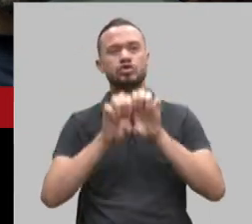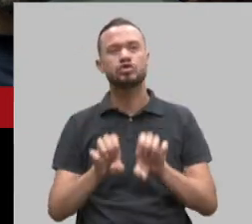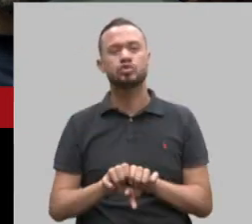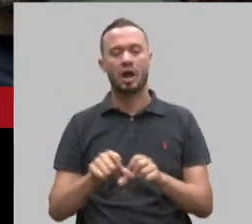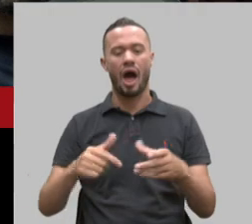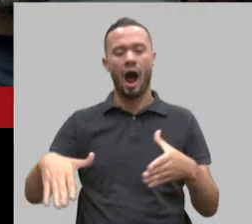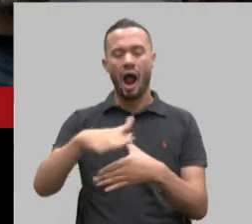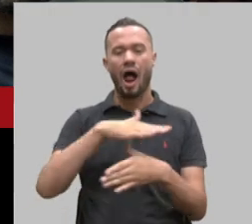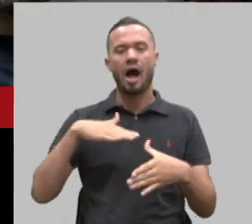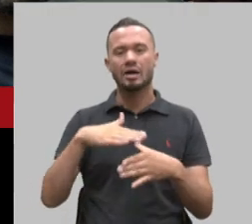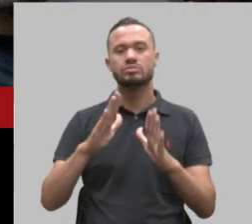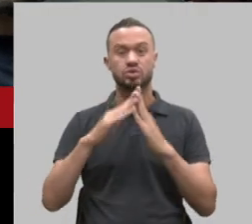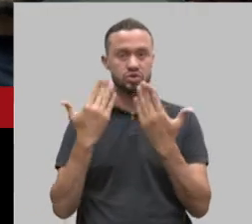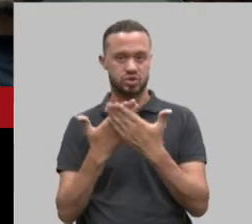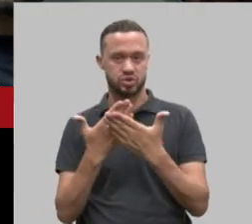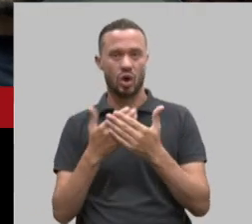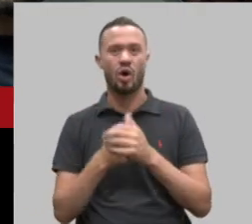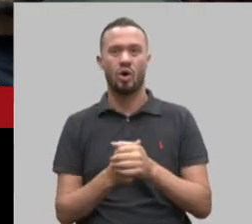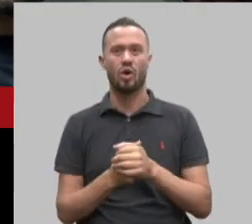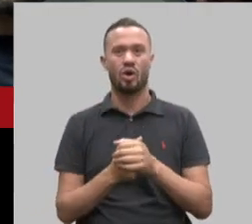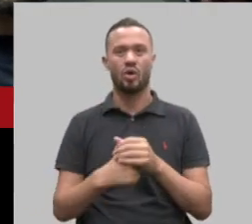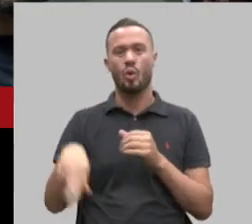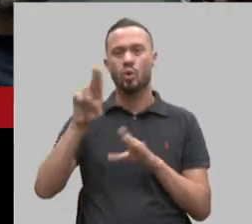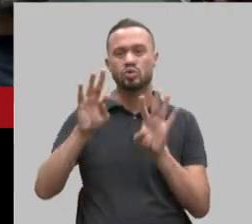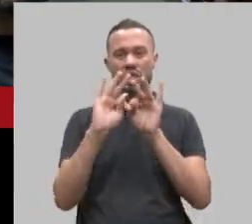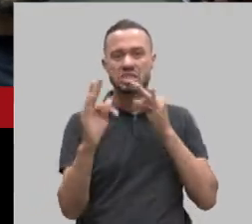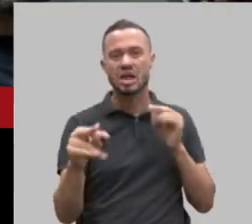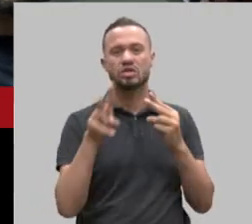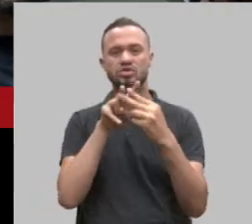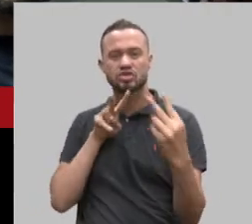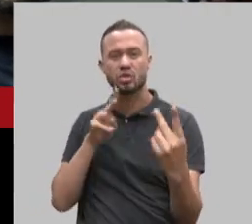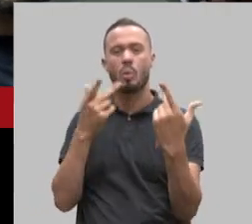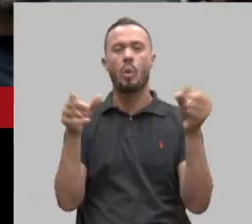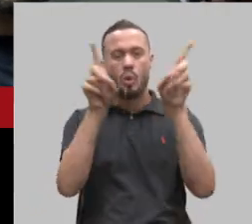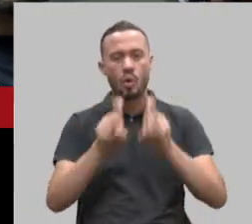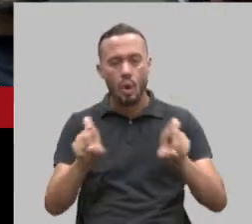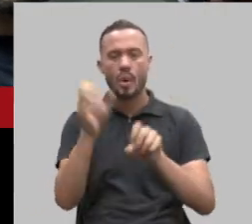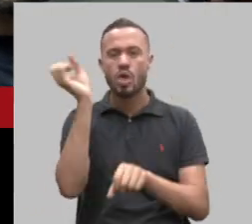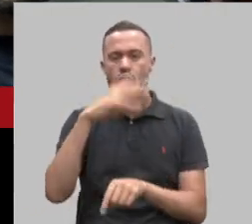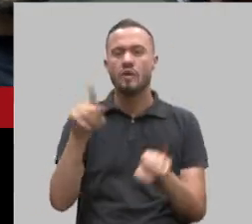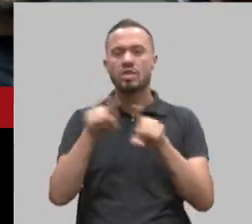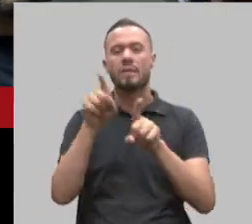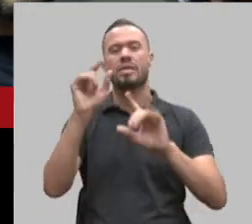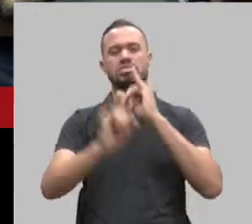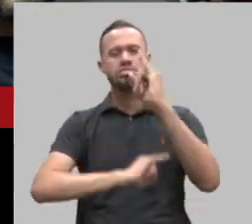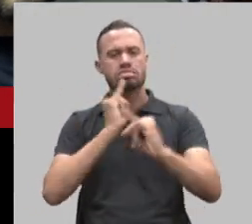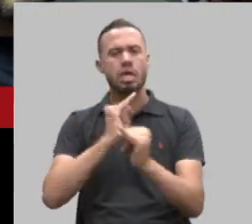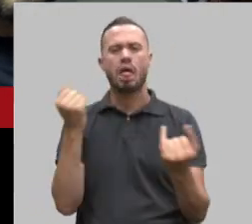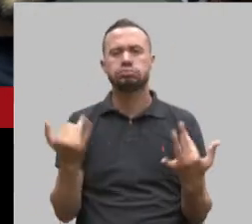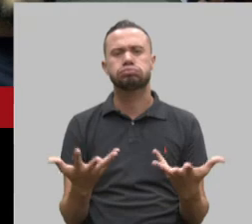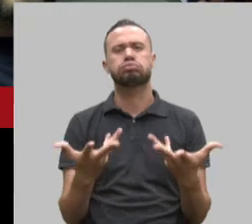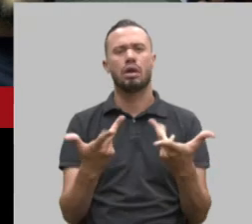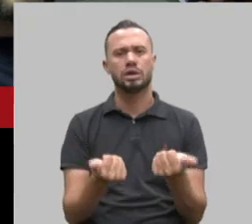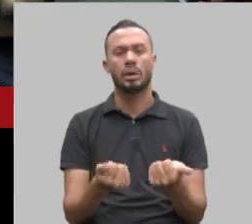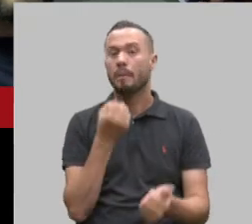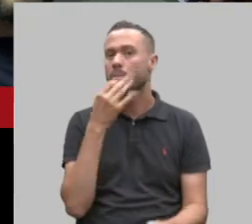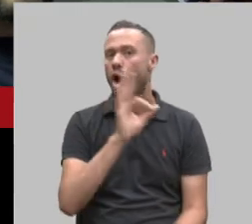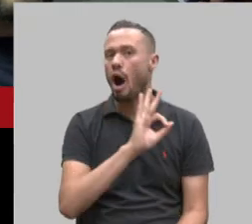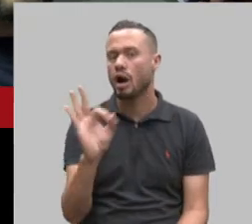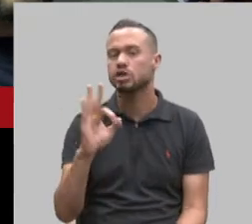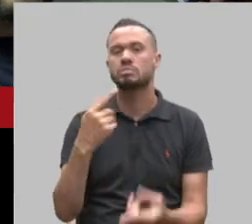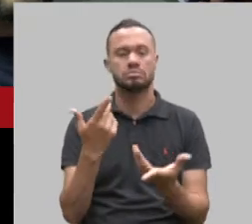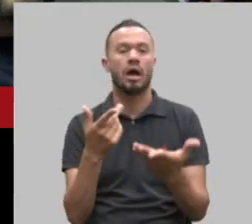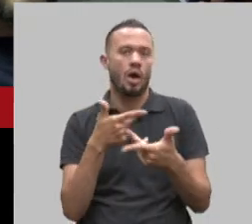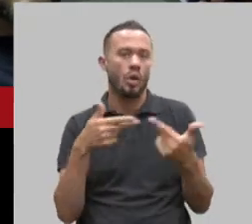estad Dual integrando o uso de tecnologias digitais como computadores modernos com internet de alta qualidade muito bom algo que muitas